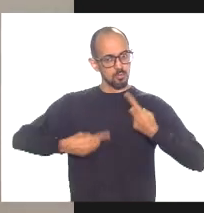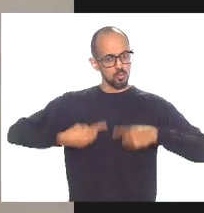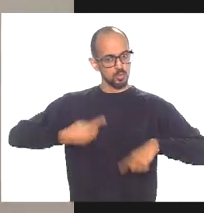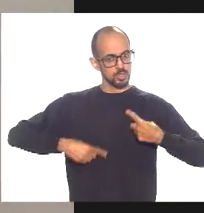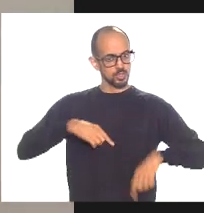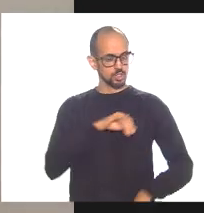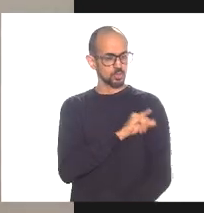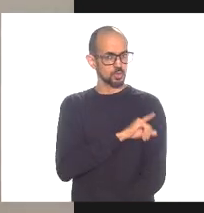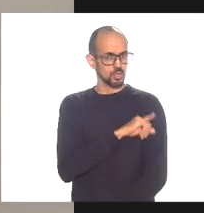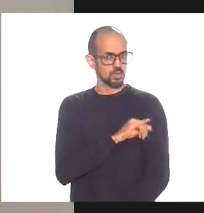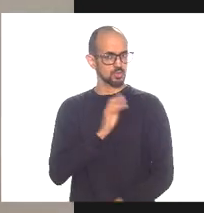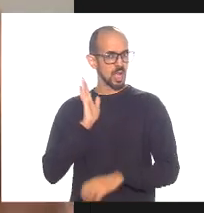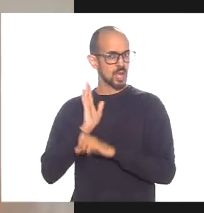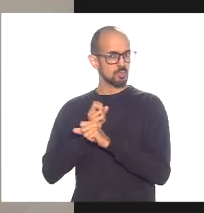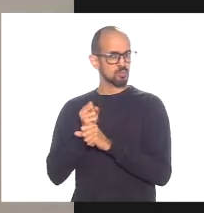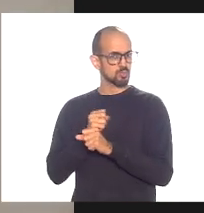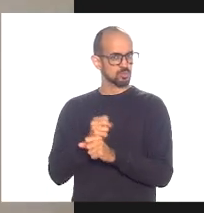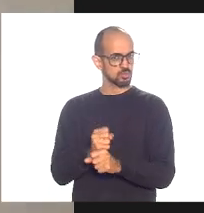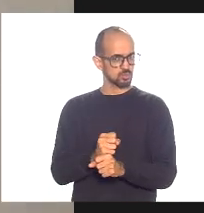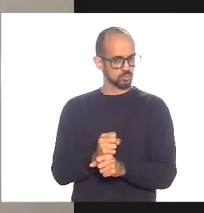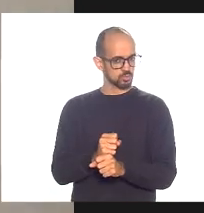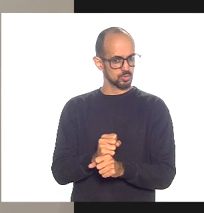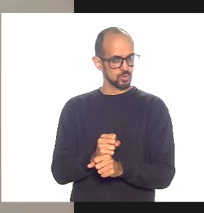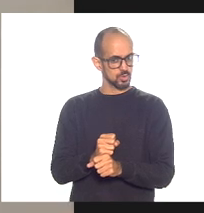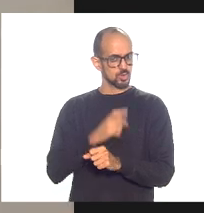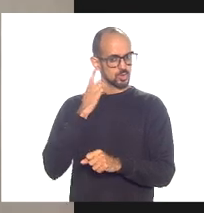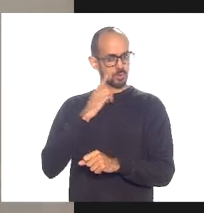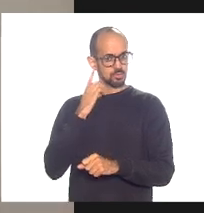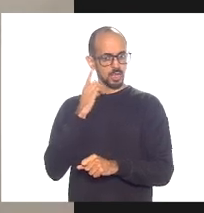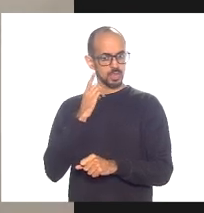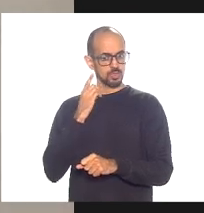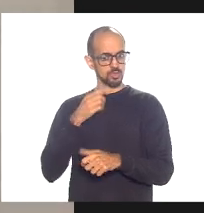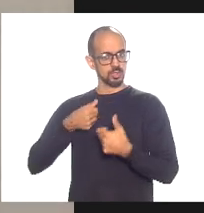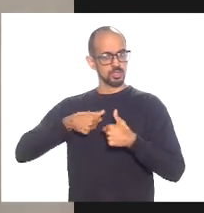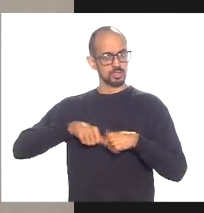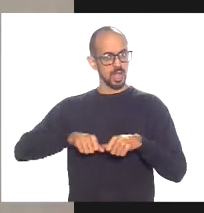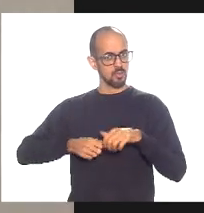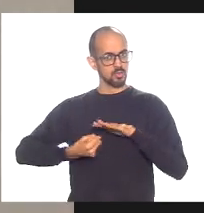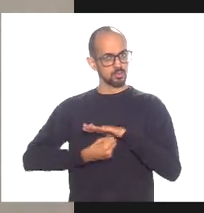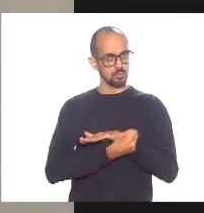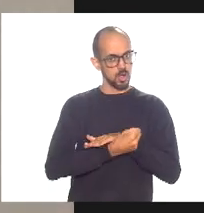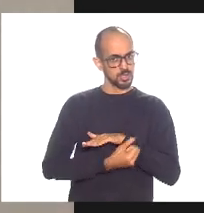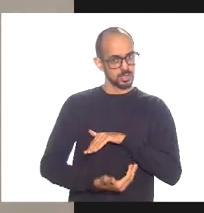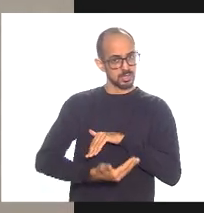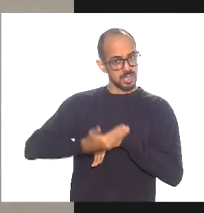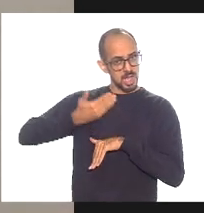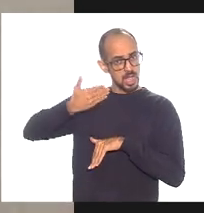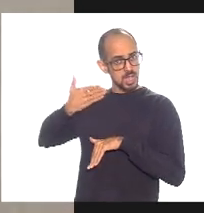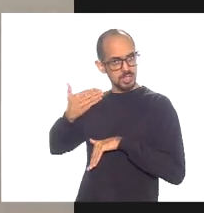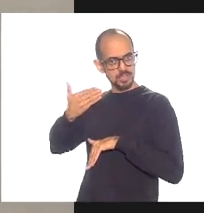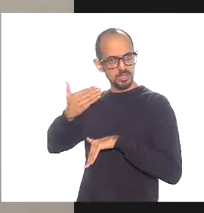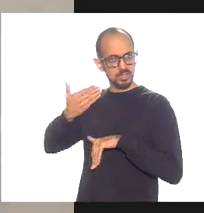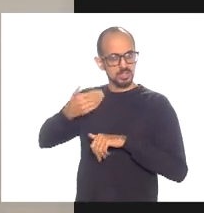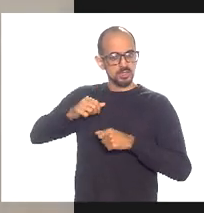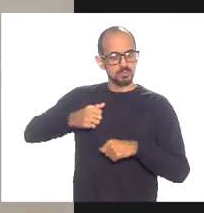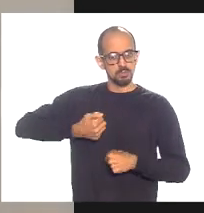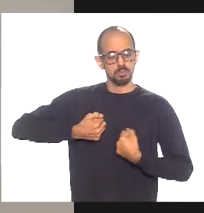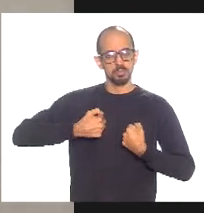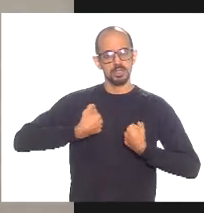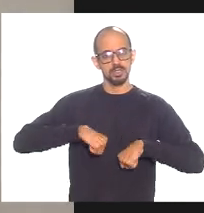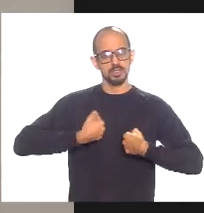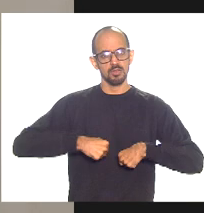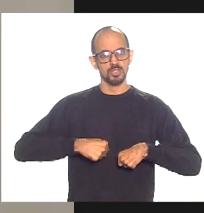tempo. Os deputados que estavam no mandato em legislaturas anteriores deveriam ser os